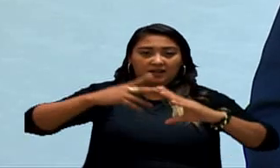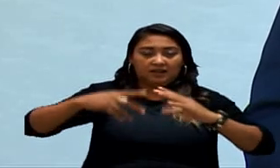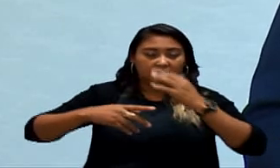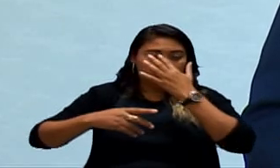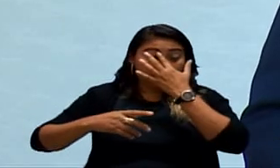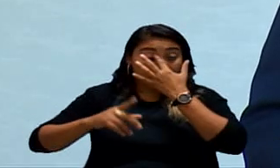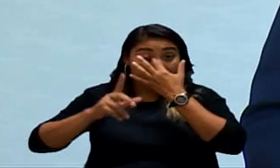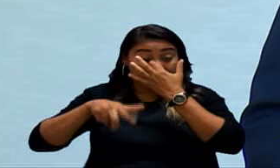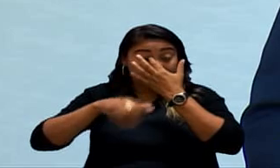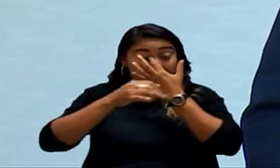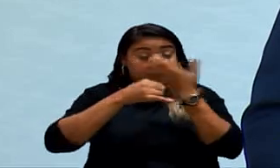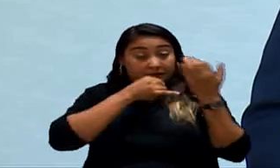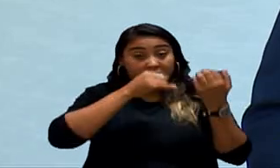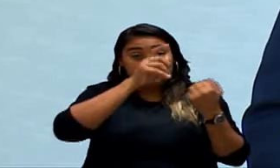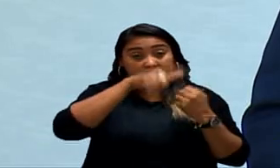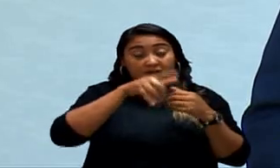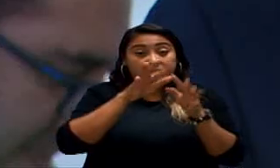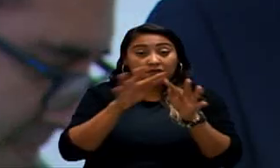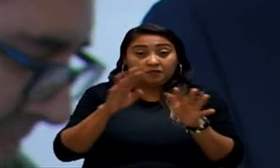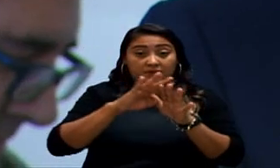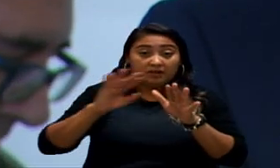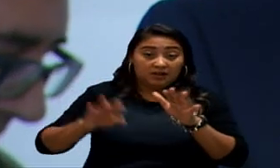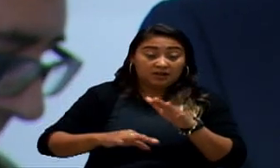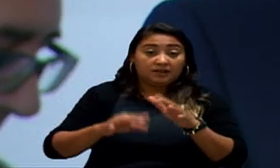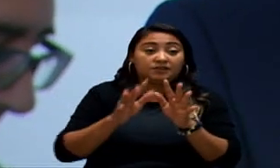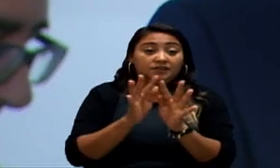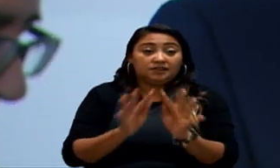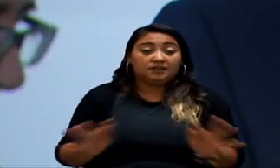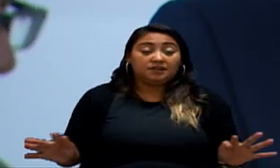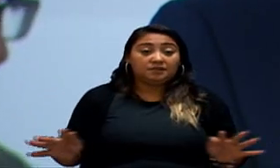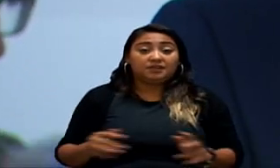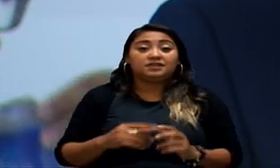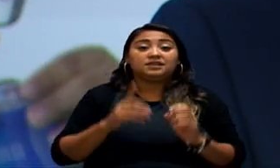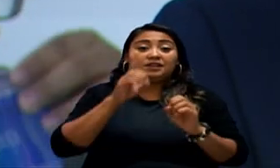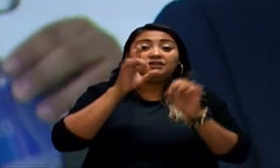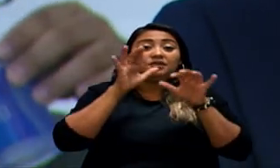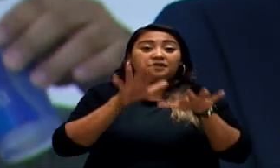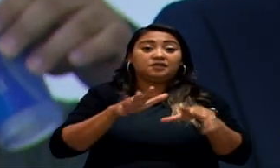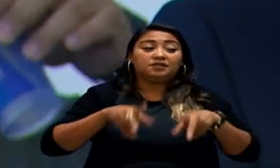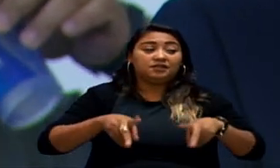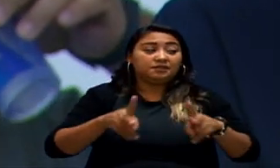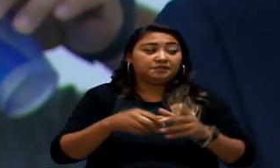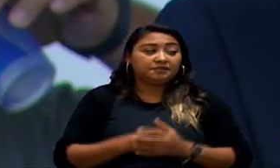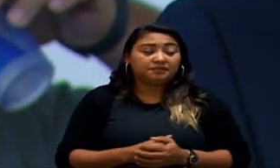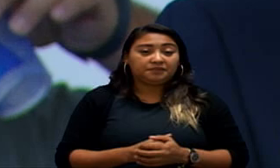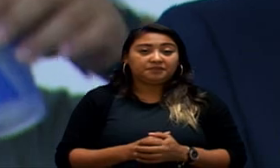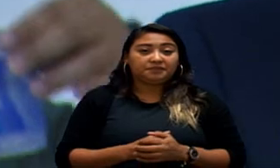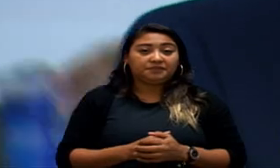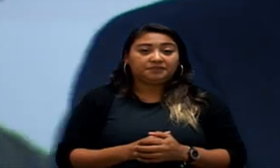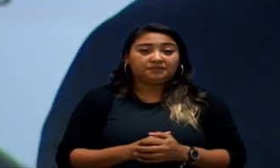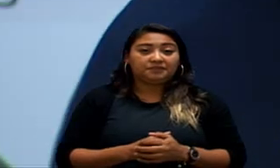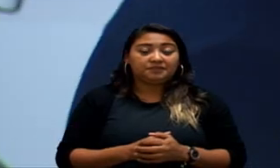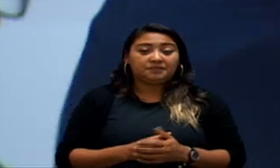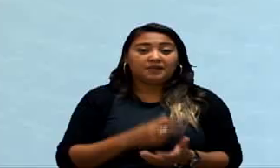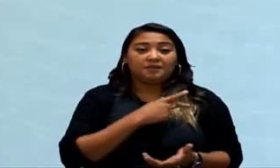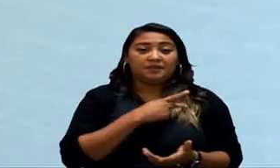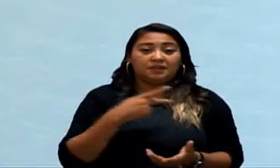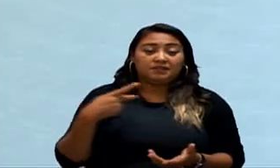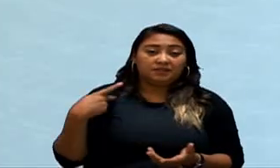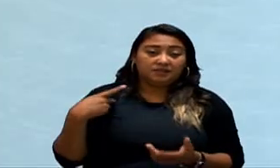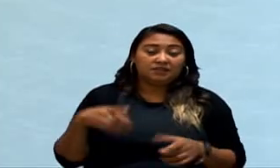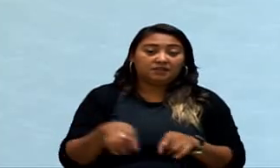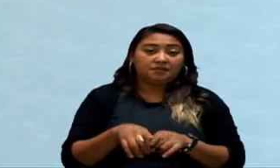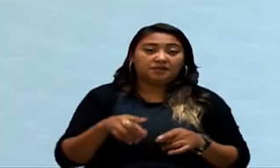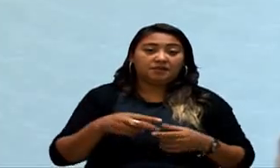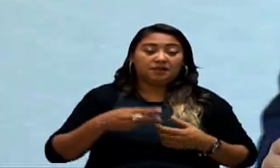Você é um exemplo para todos nós de humildade, simplicidade e que Deus te abençoe sempre, viu, meu irmão? Presidente, gostaria de caminhar o projeto